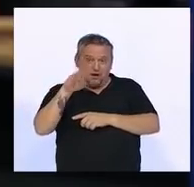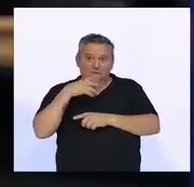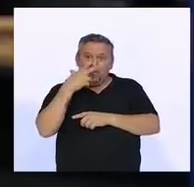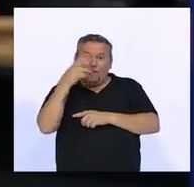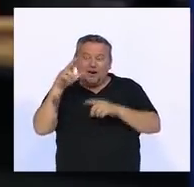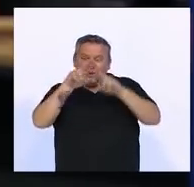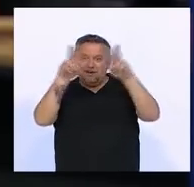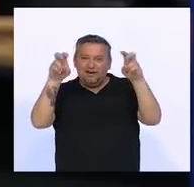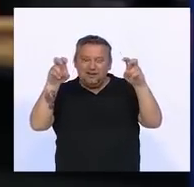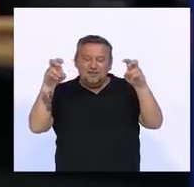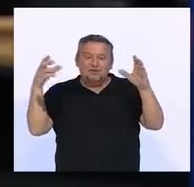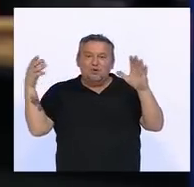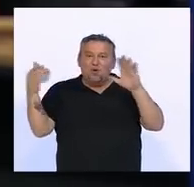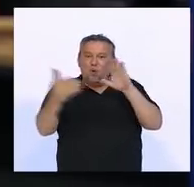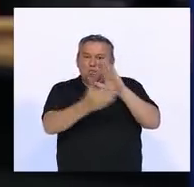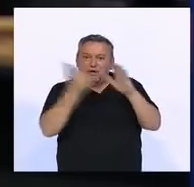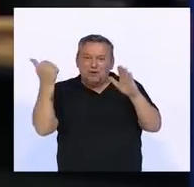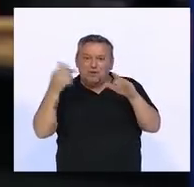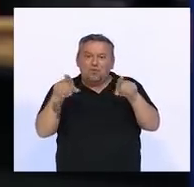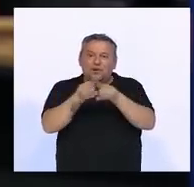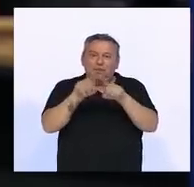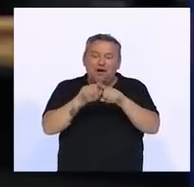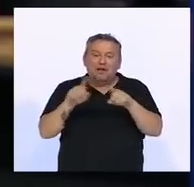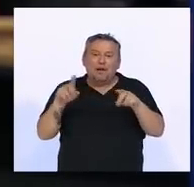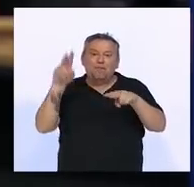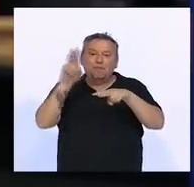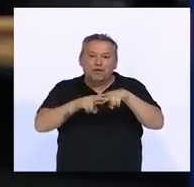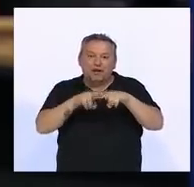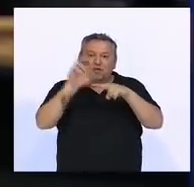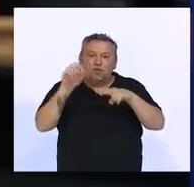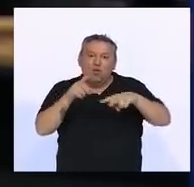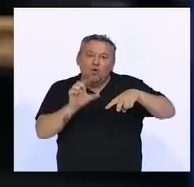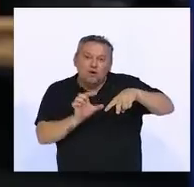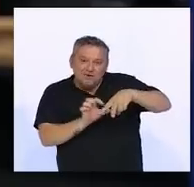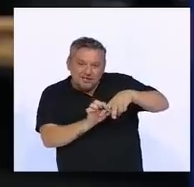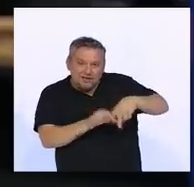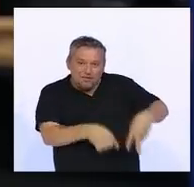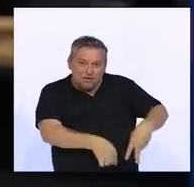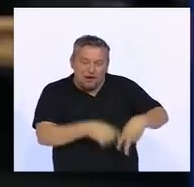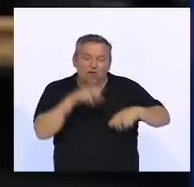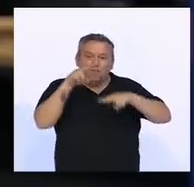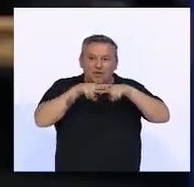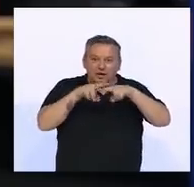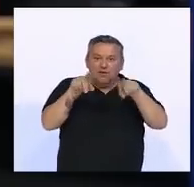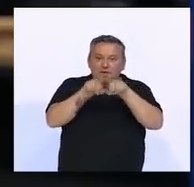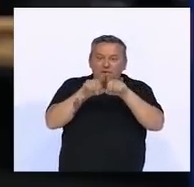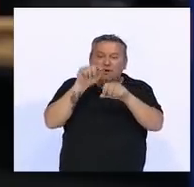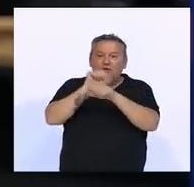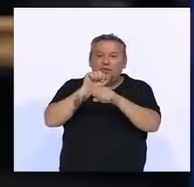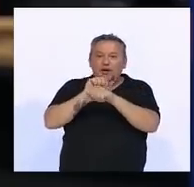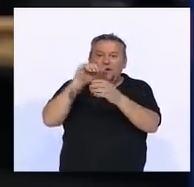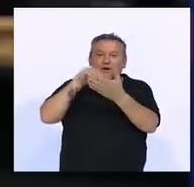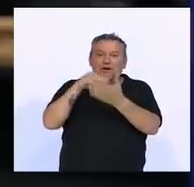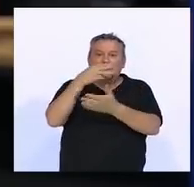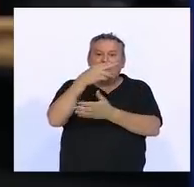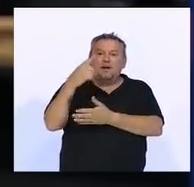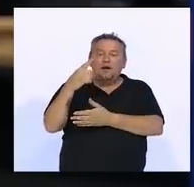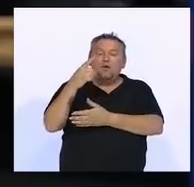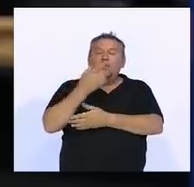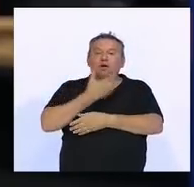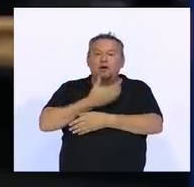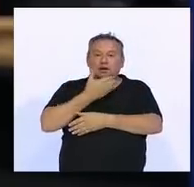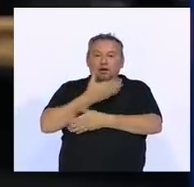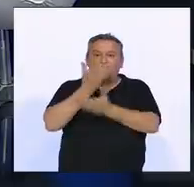que estão presos, ou que estão com tornozeleira, ou que estão esperando terminar dia 31 de dezembro para irem para onde deve.